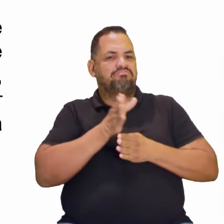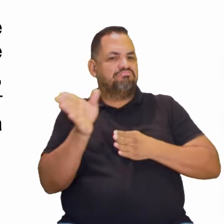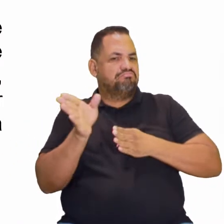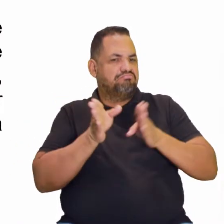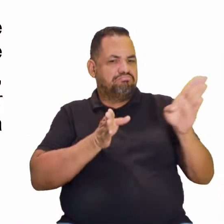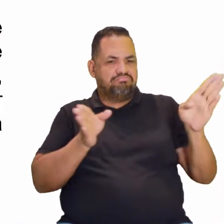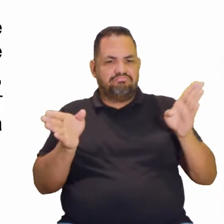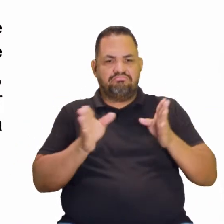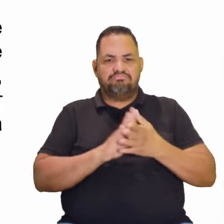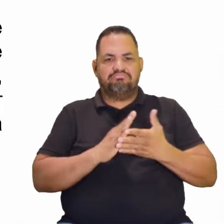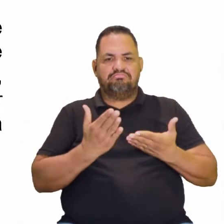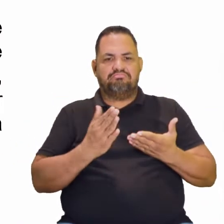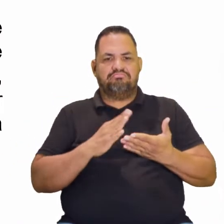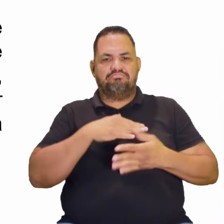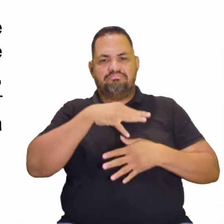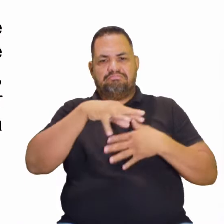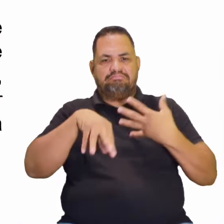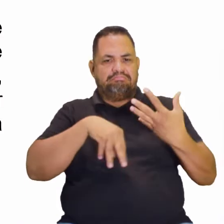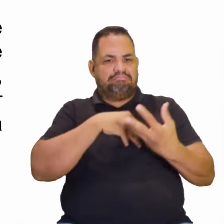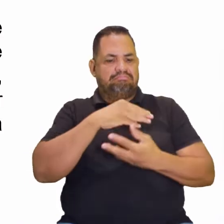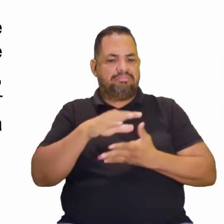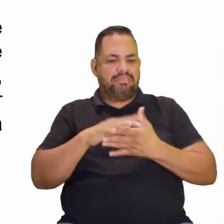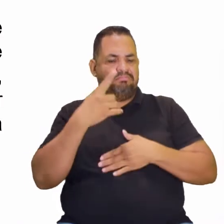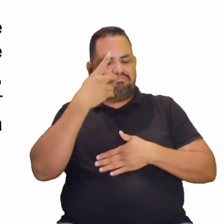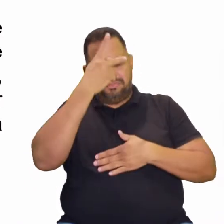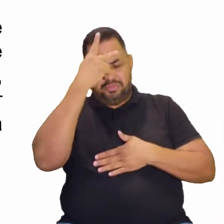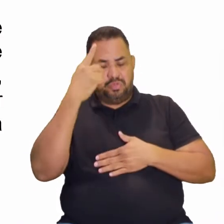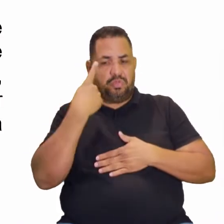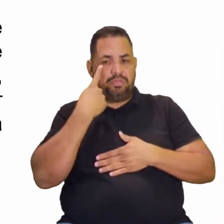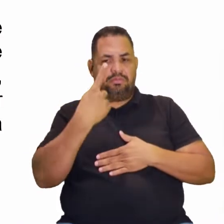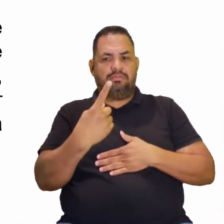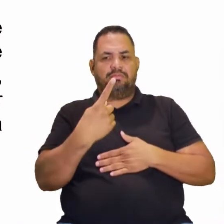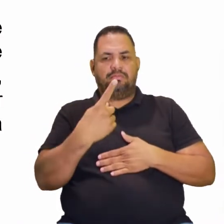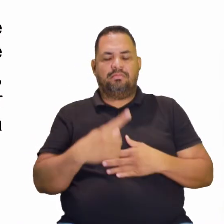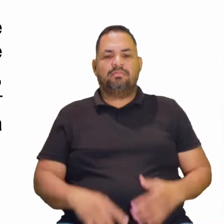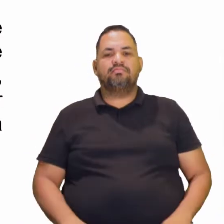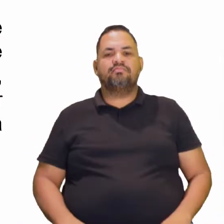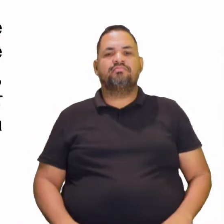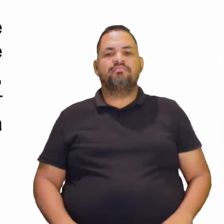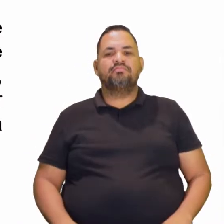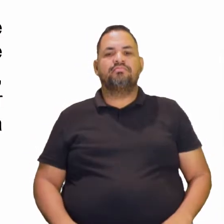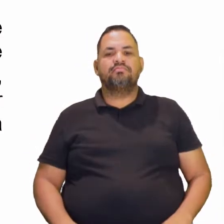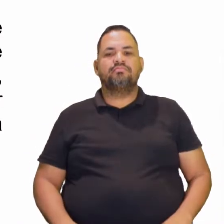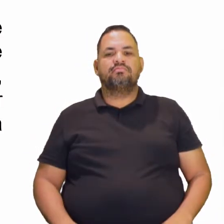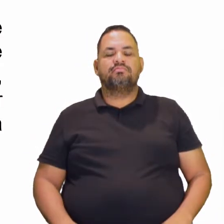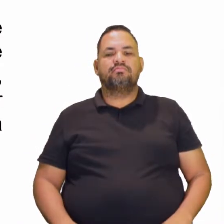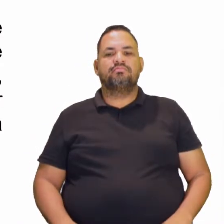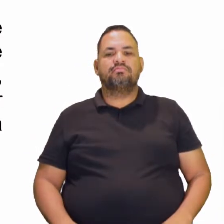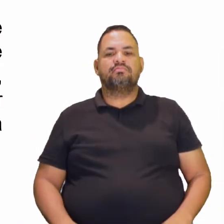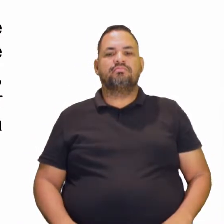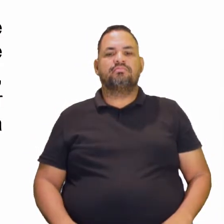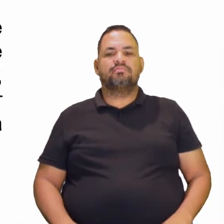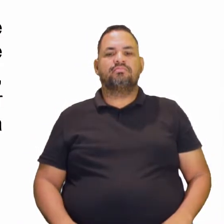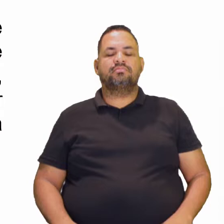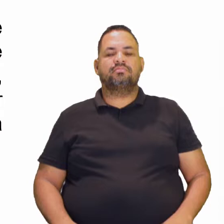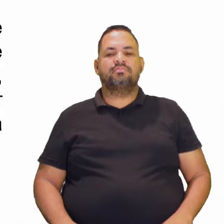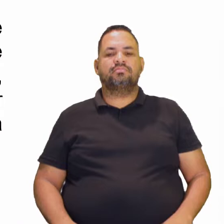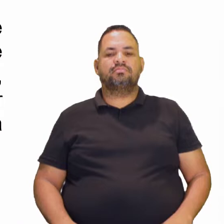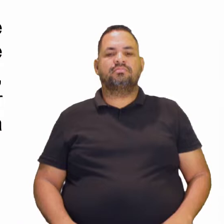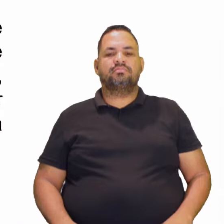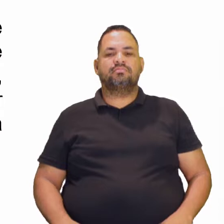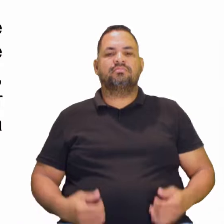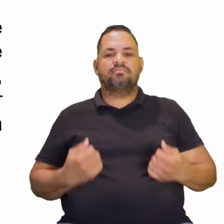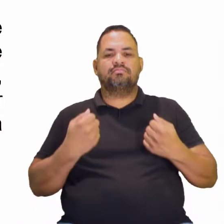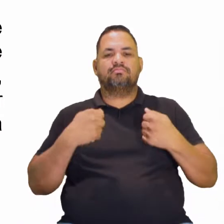desnortear e apavalhar o espectador. Olha aí como ele foi pesado. Então, professor,